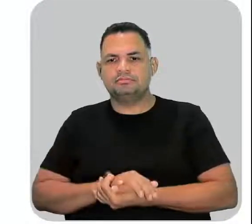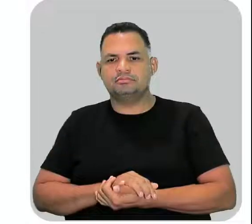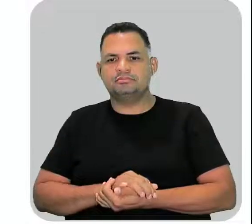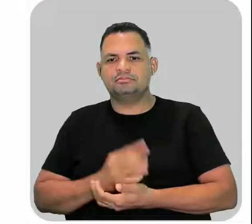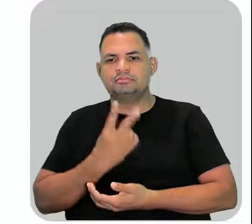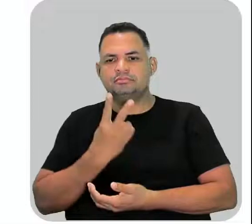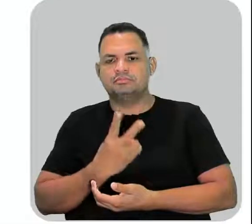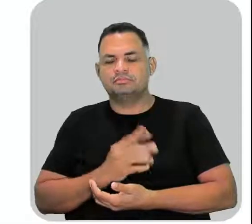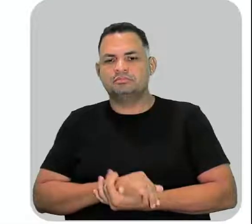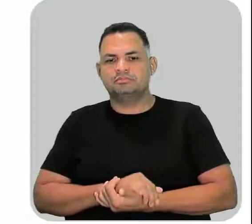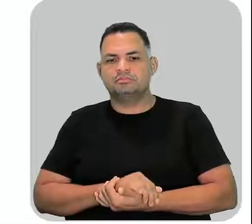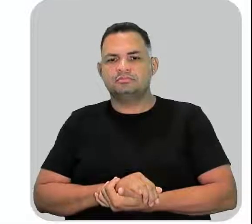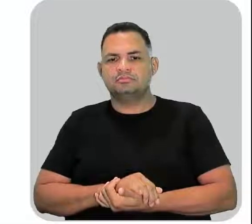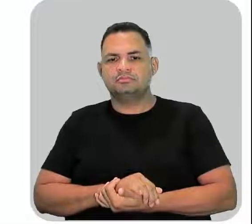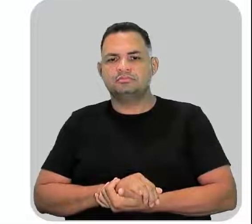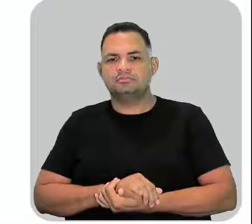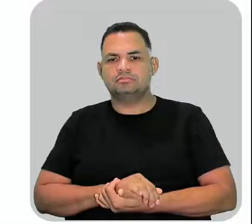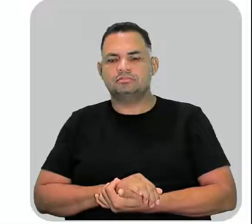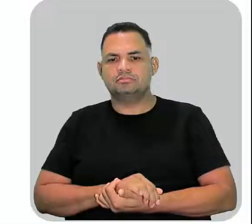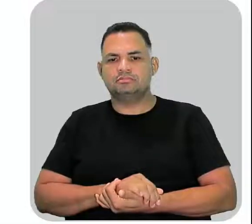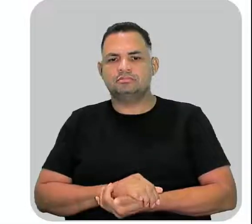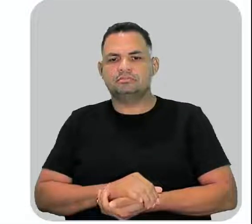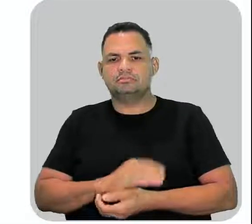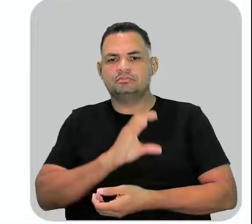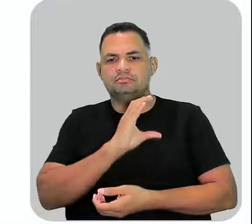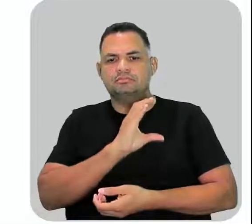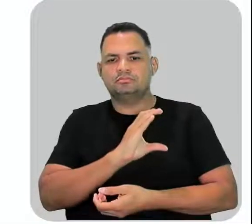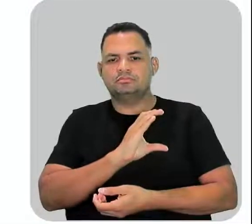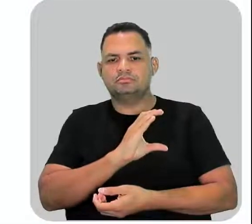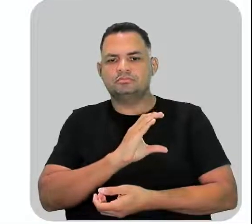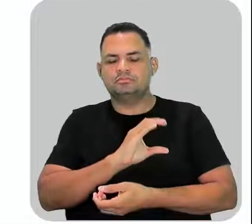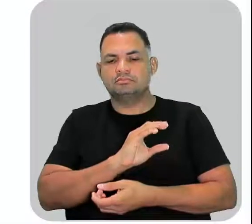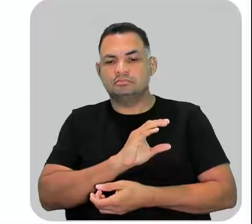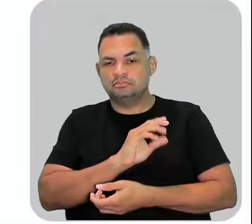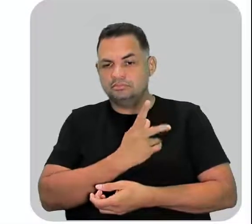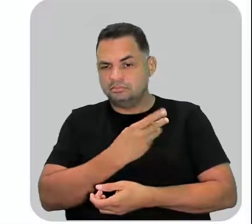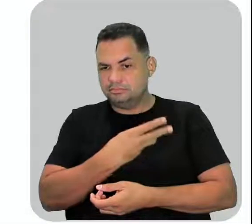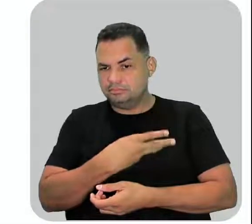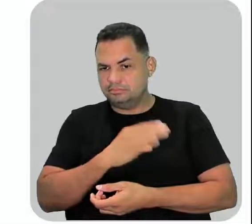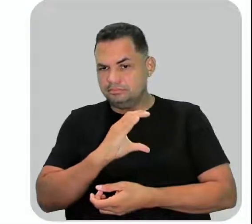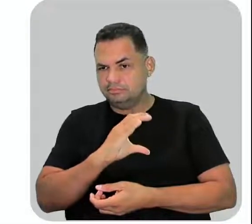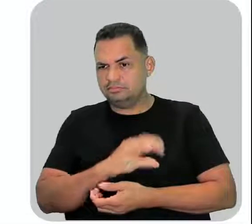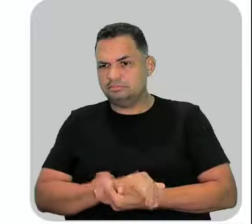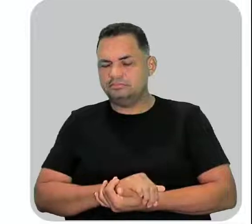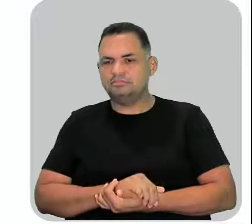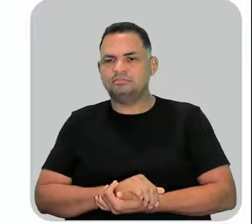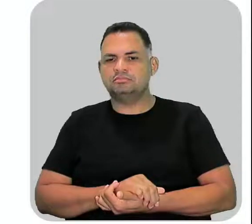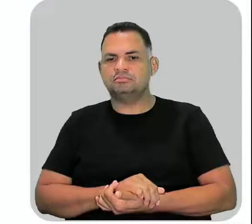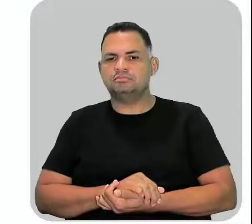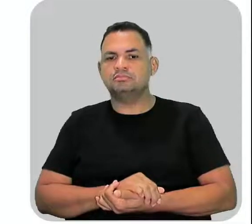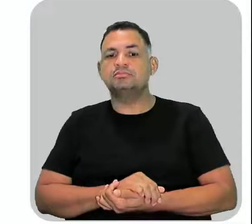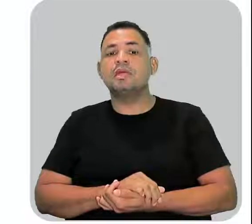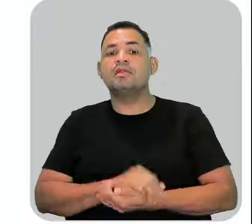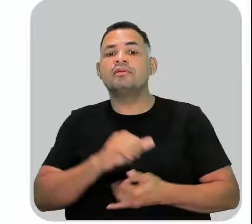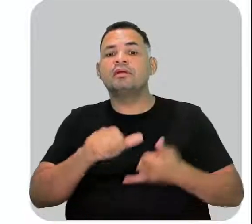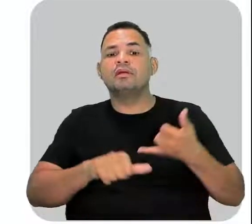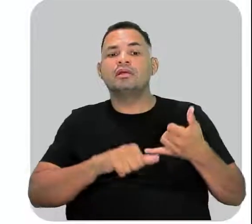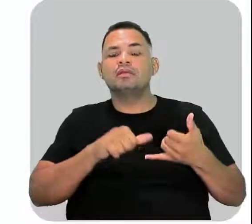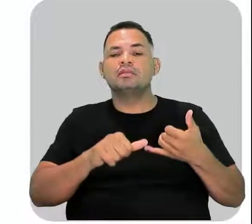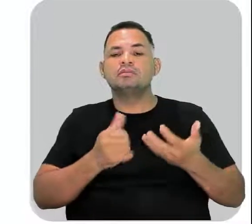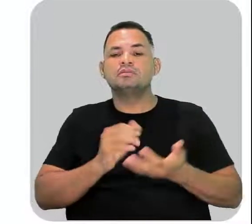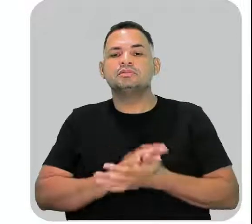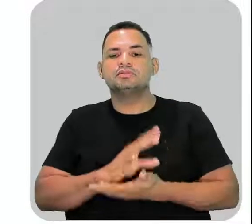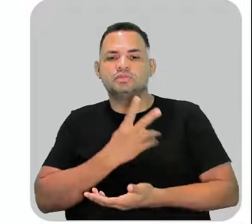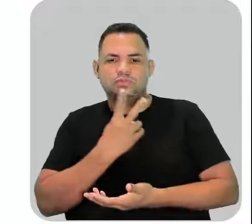seria isso aqui, ó. CH3, CH3. Ele vai reagir com quem?